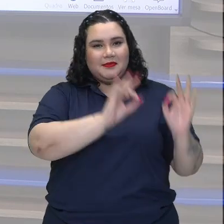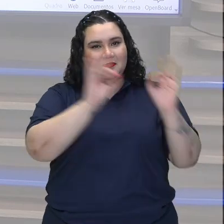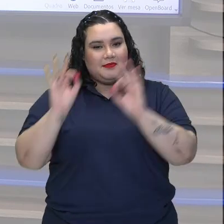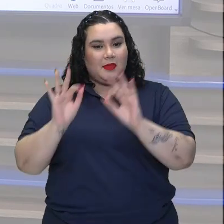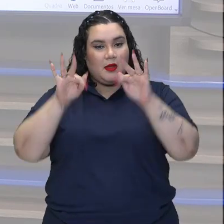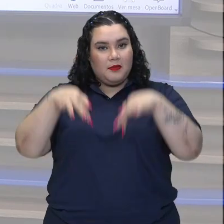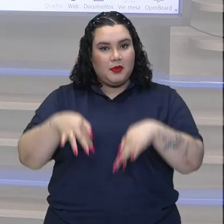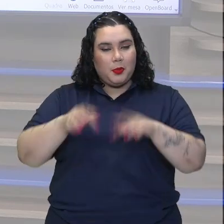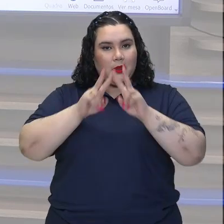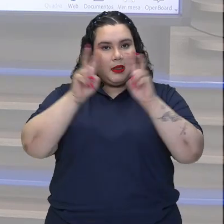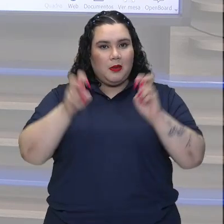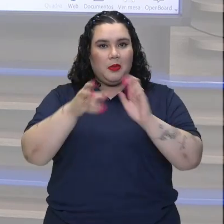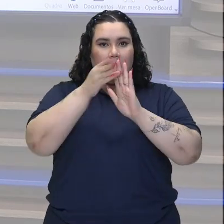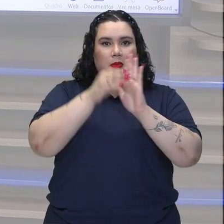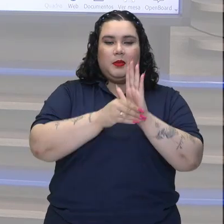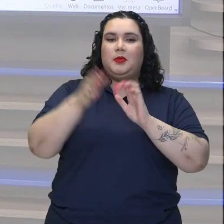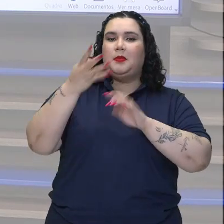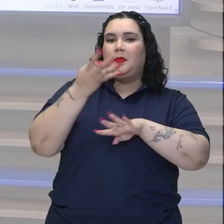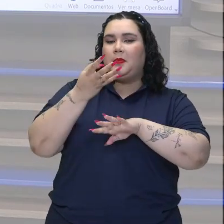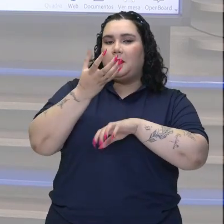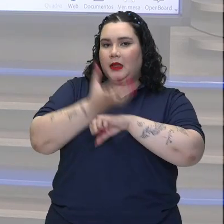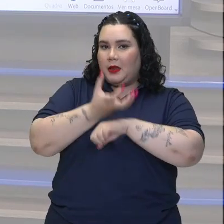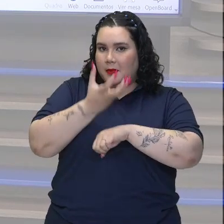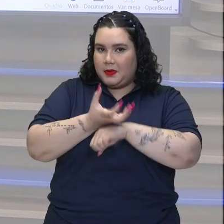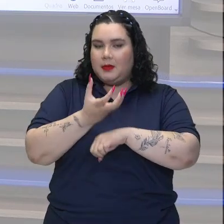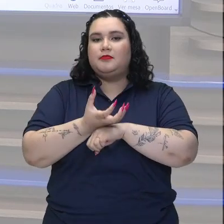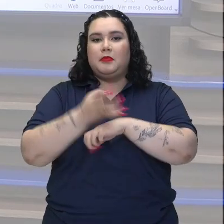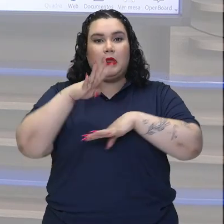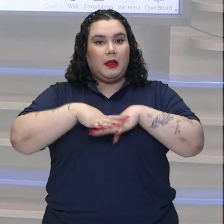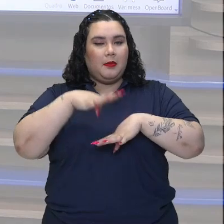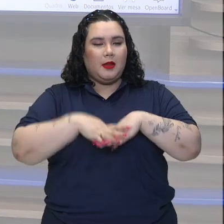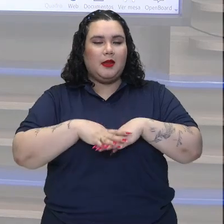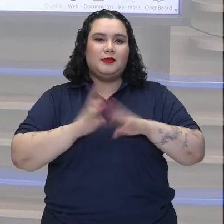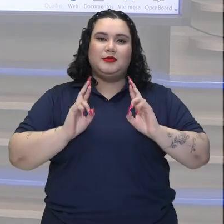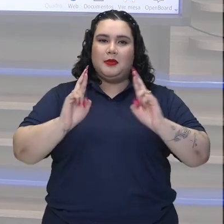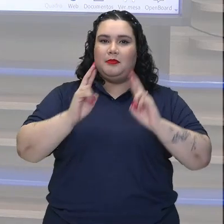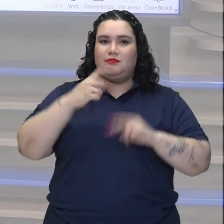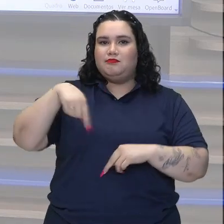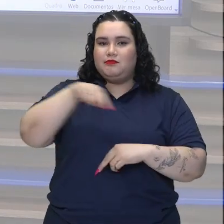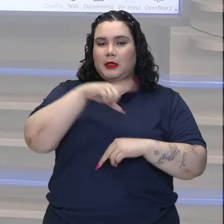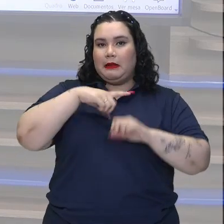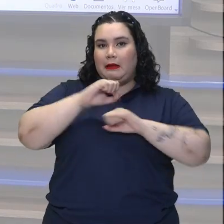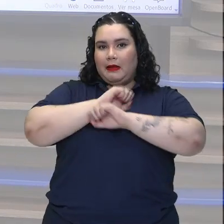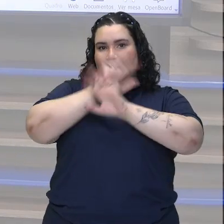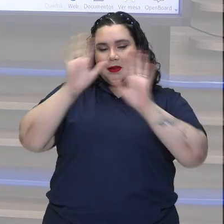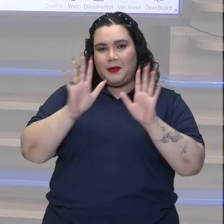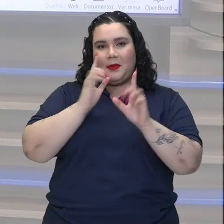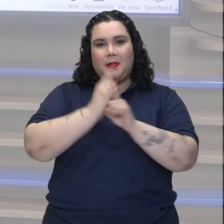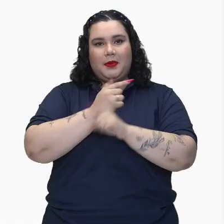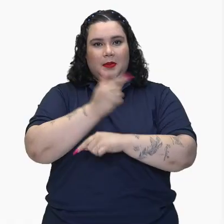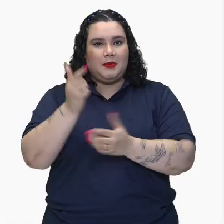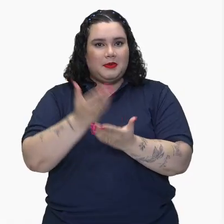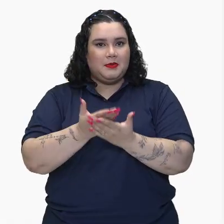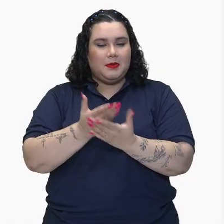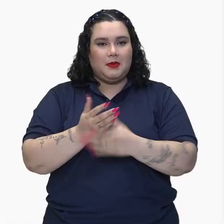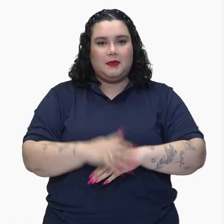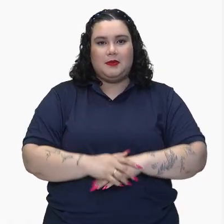sobre potenciação, radiciação. Espero que tenha sido muito esclarecedora com vocês e até o nosso próximo encontro.